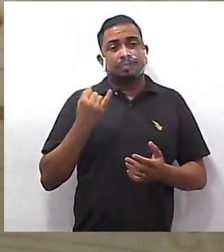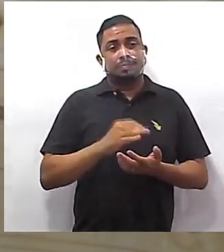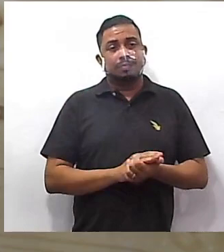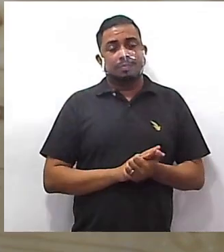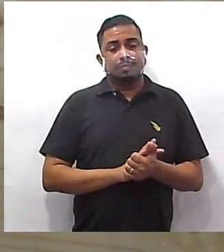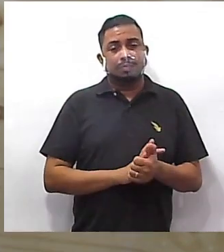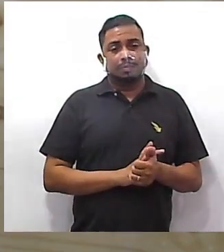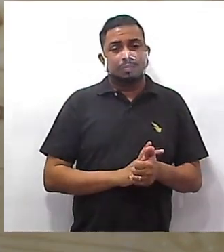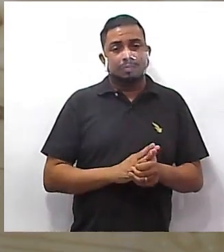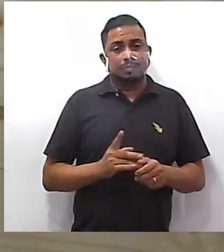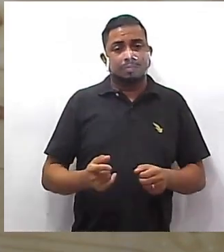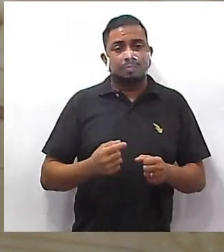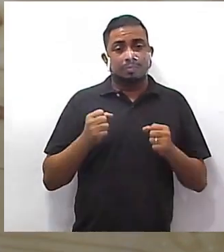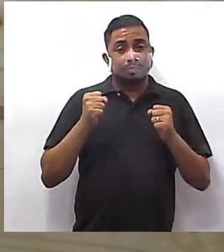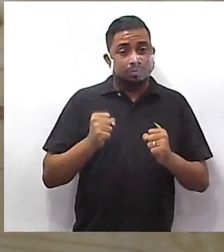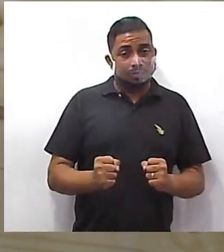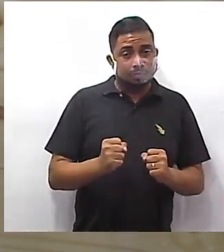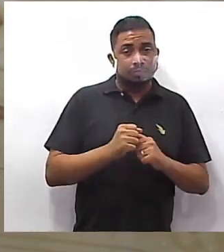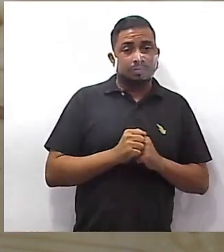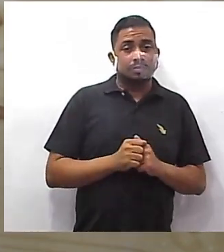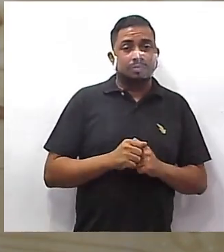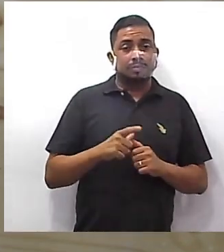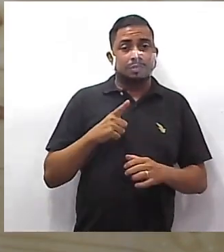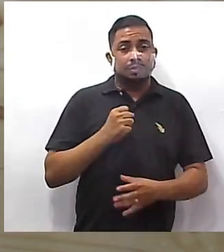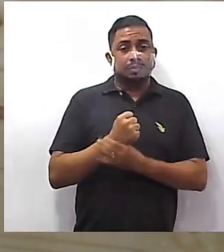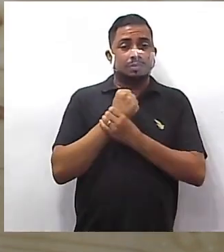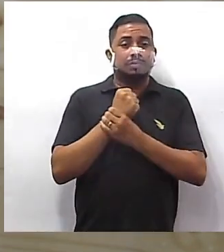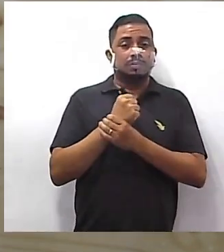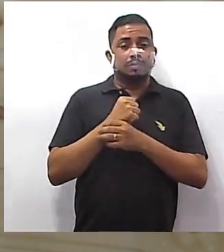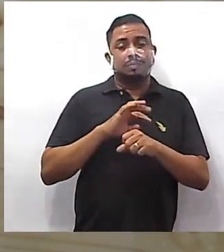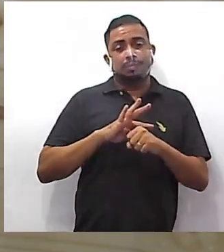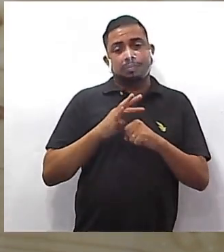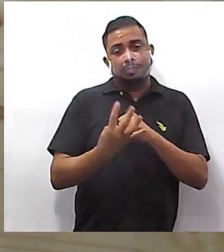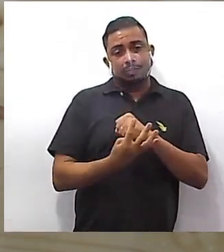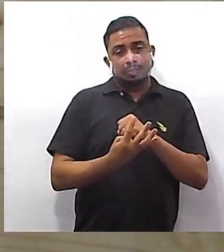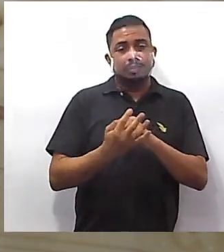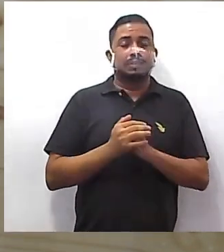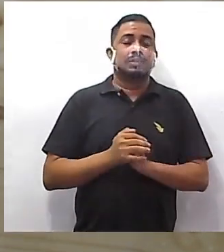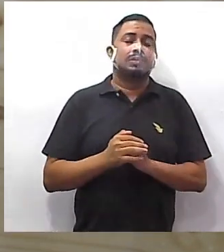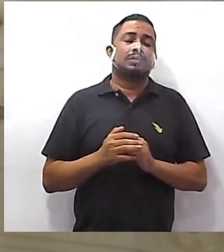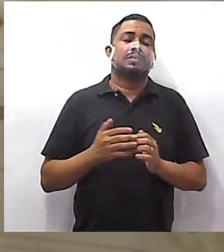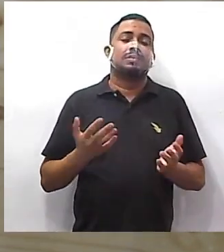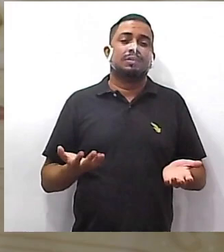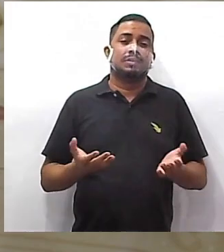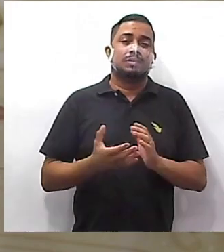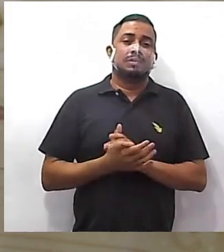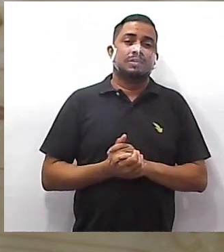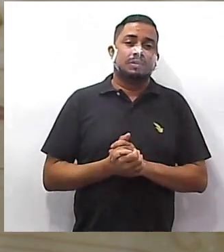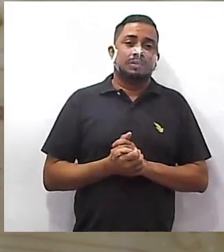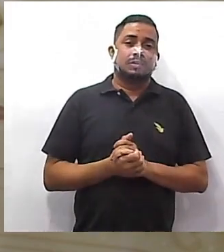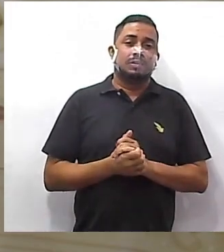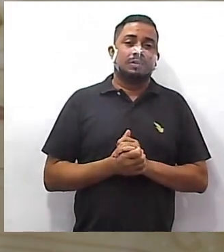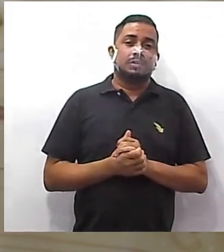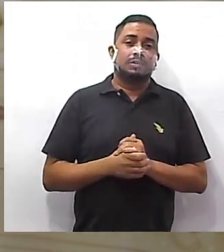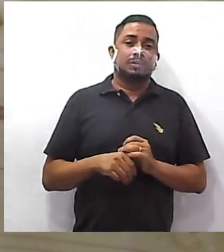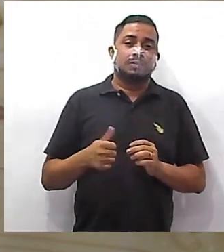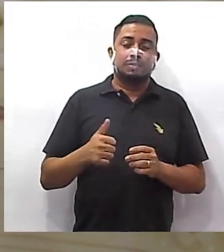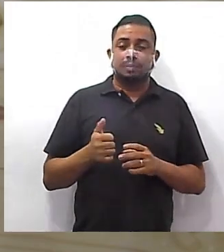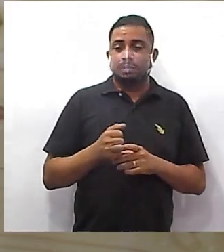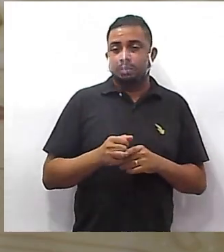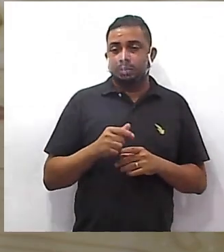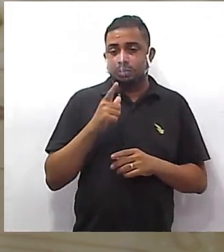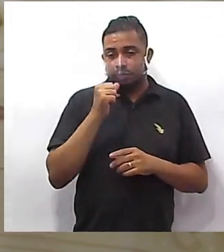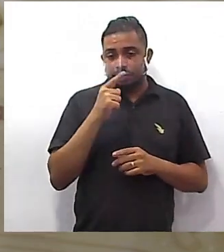nós possamos atuar nessa prevenção da Covid-19, ok? Então, qualidade da água,